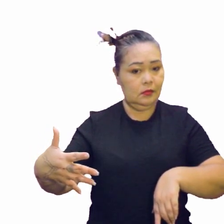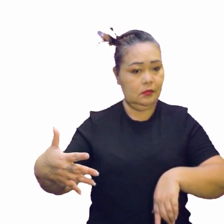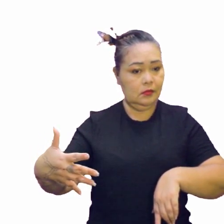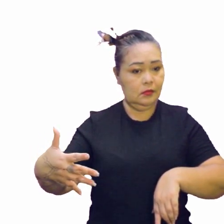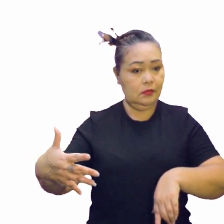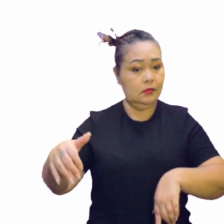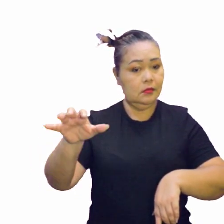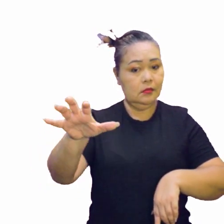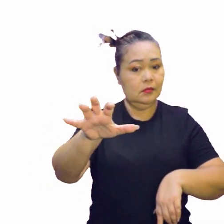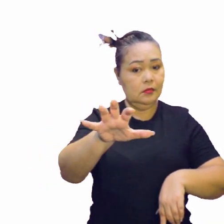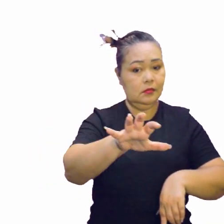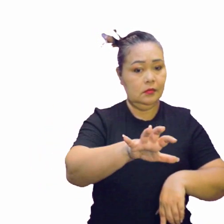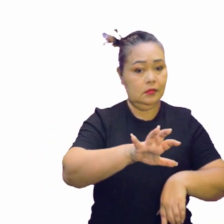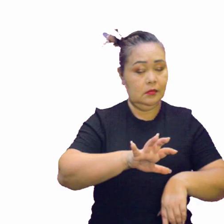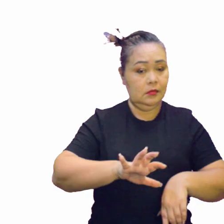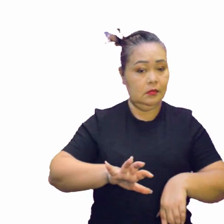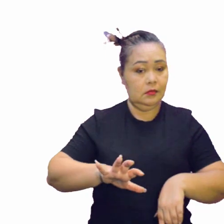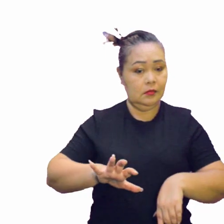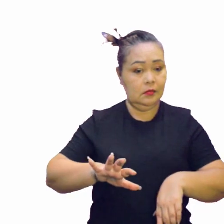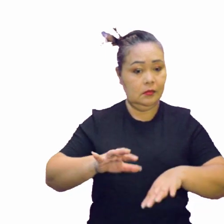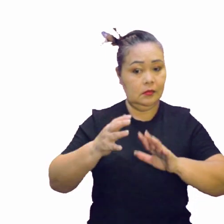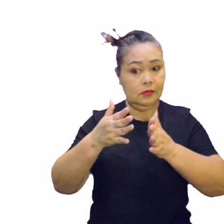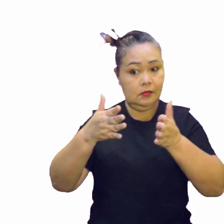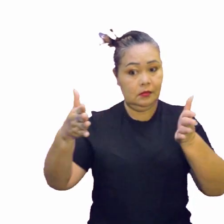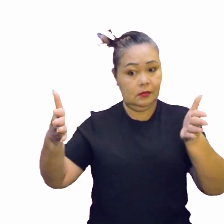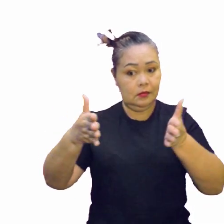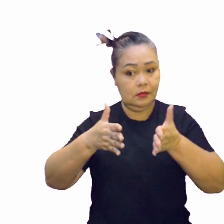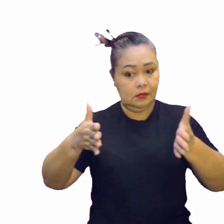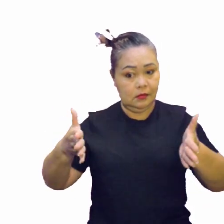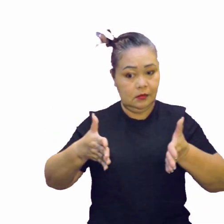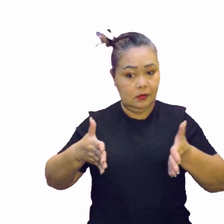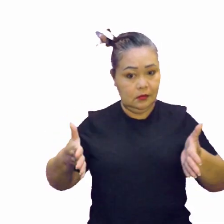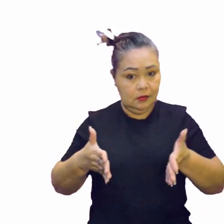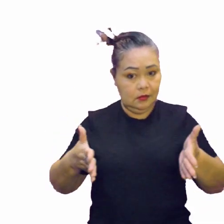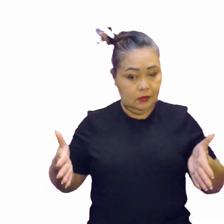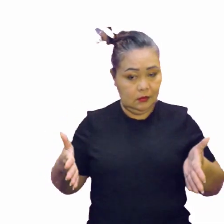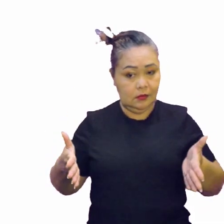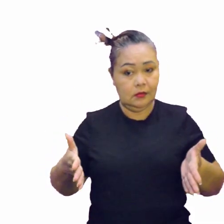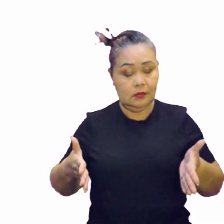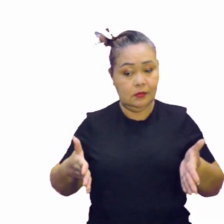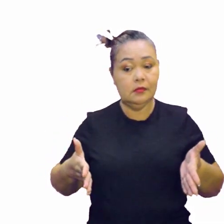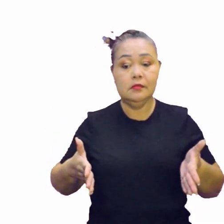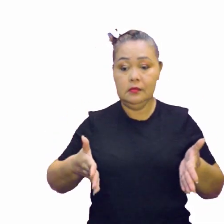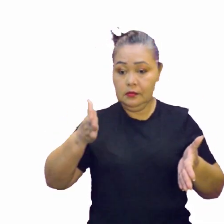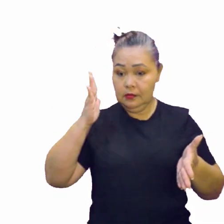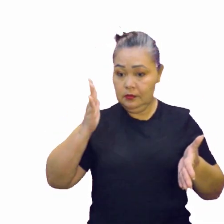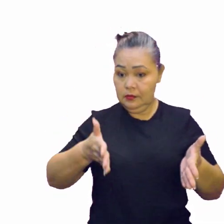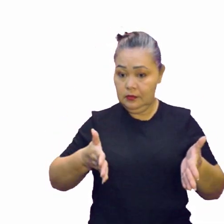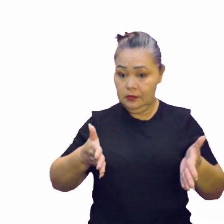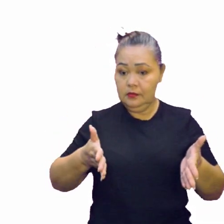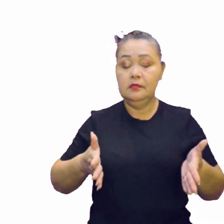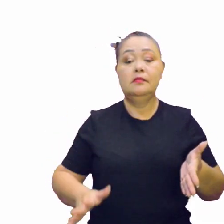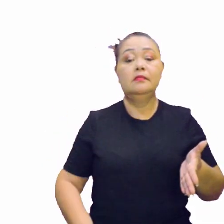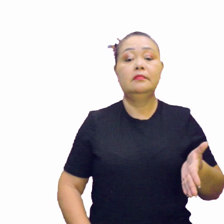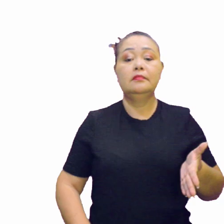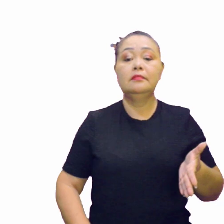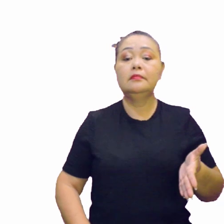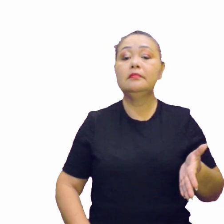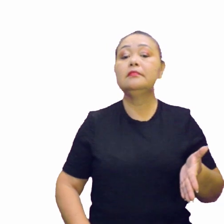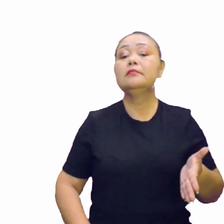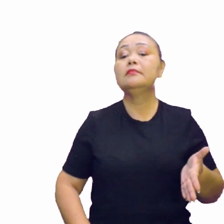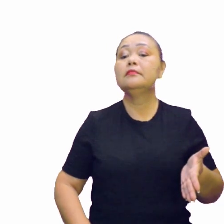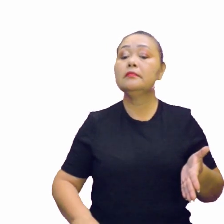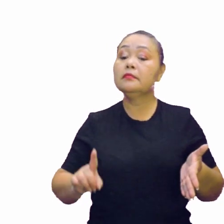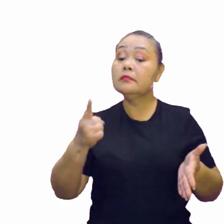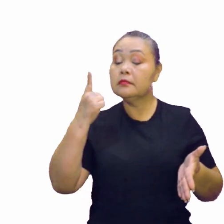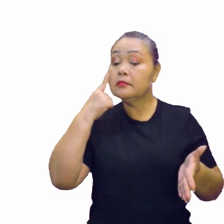Espaciais, distribuição em estratos de forma horizontal e vertical. Se nós observarmos